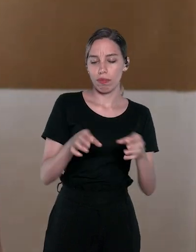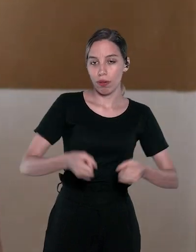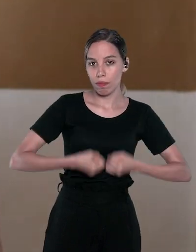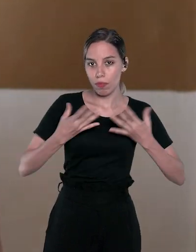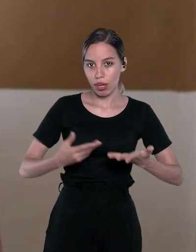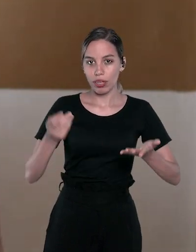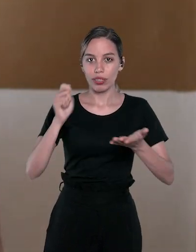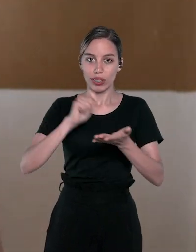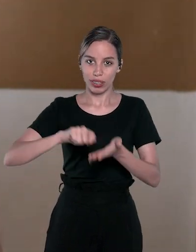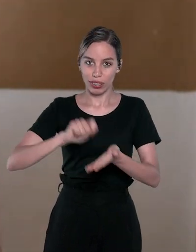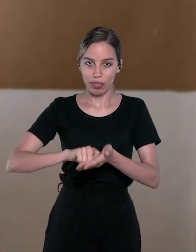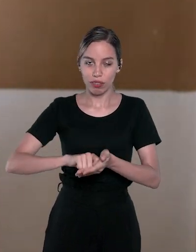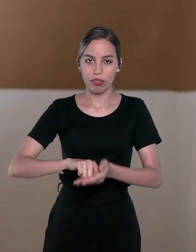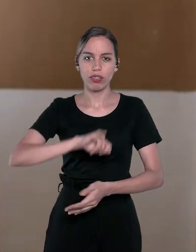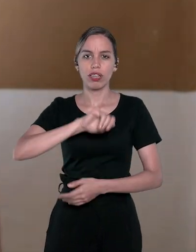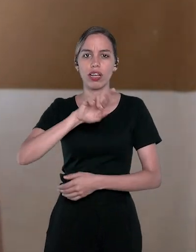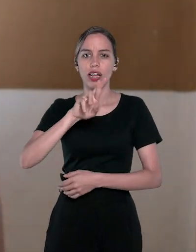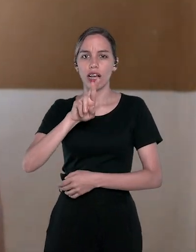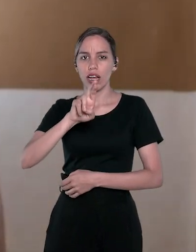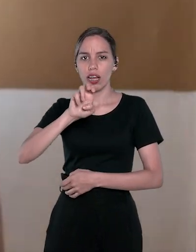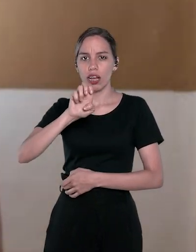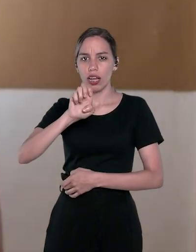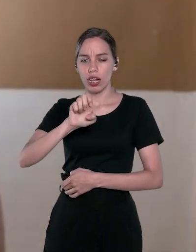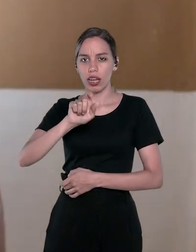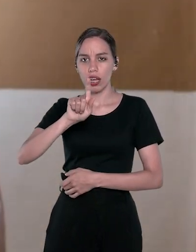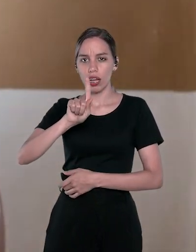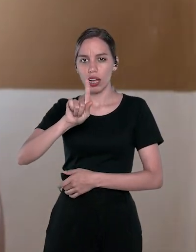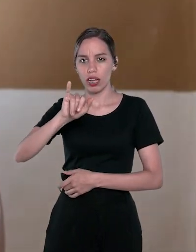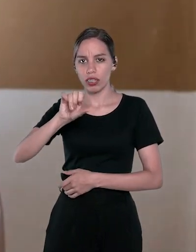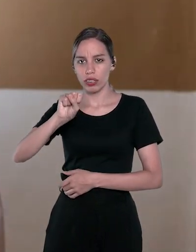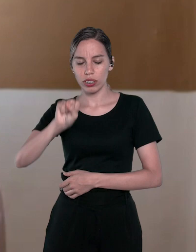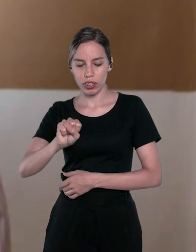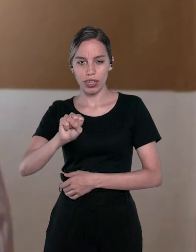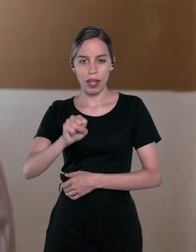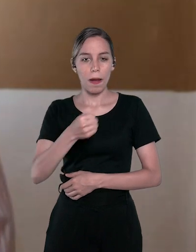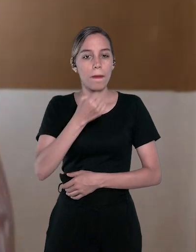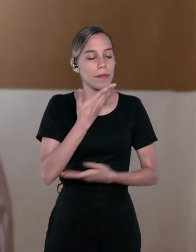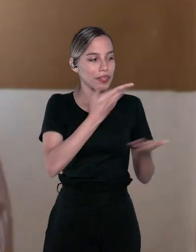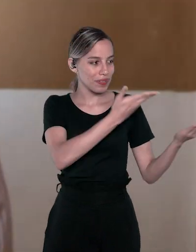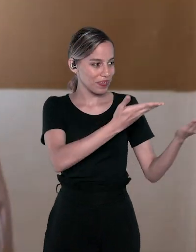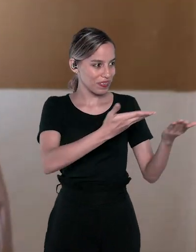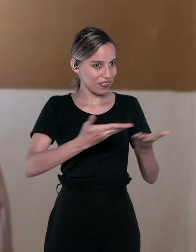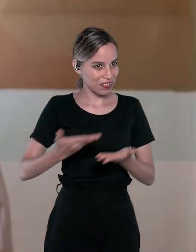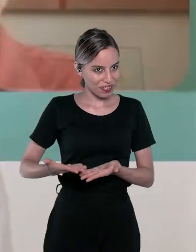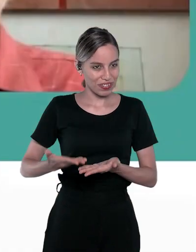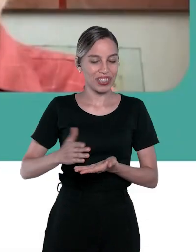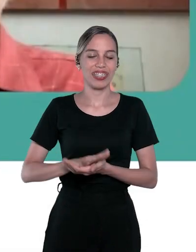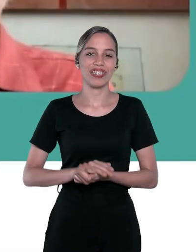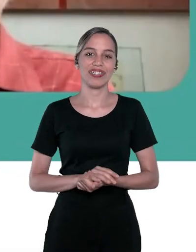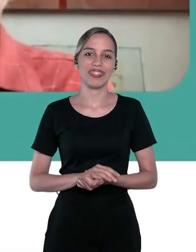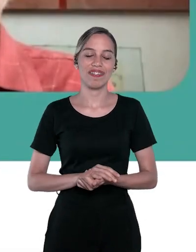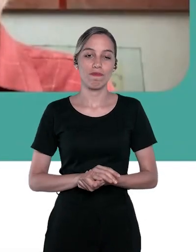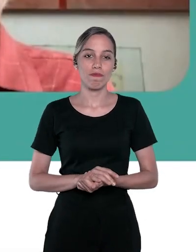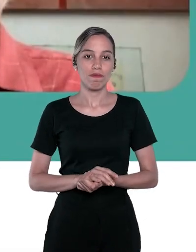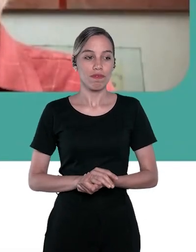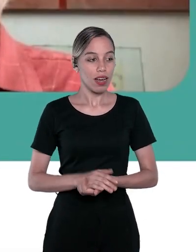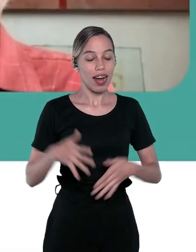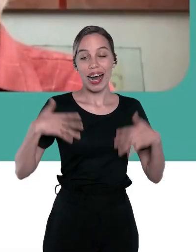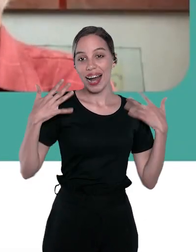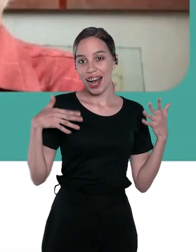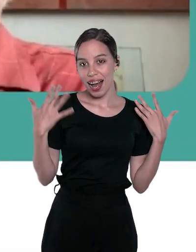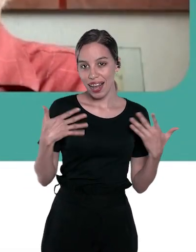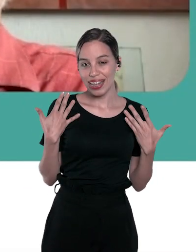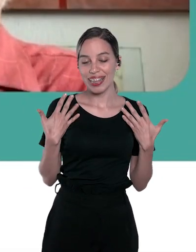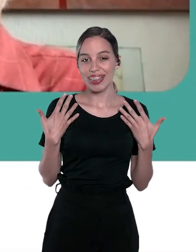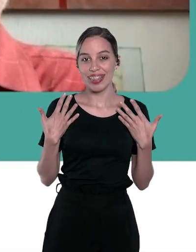poeta, escritor Regis. Bem-vindo ao Sempre um Papo, Regis Gonçalves. É uma alegria